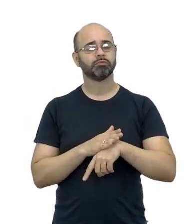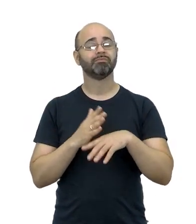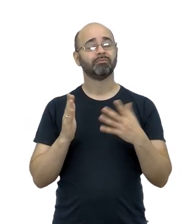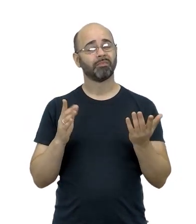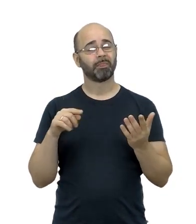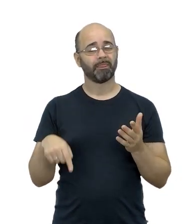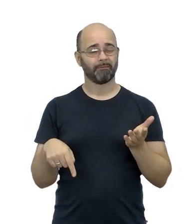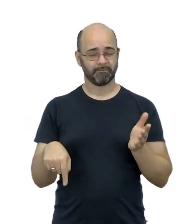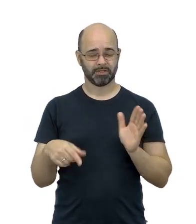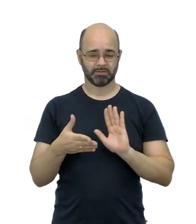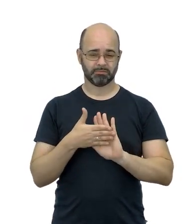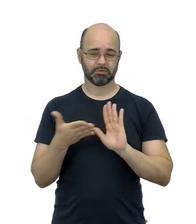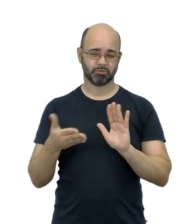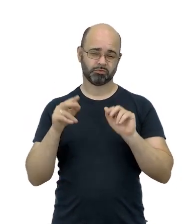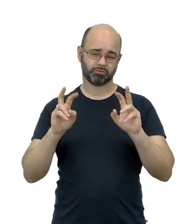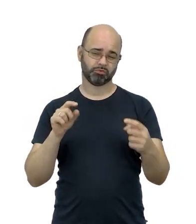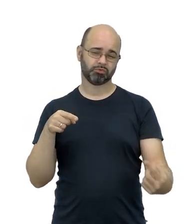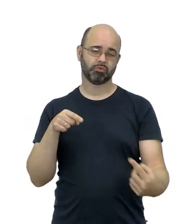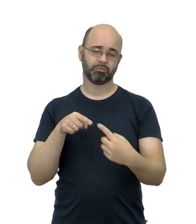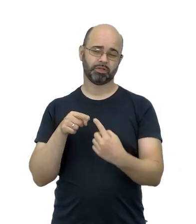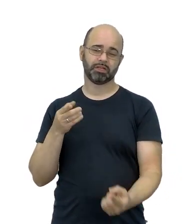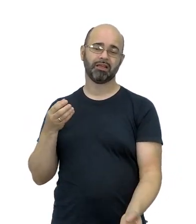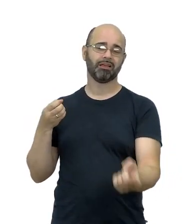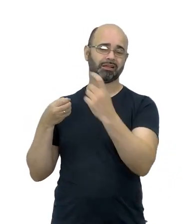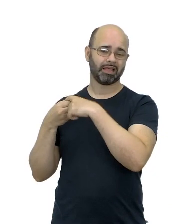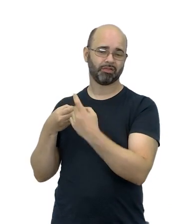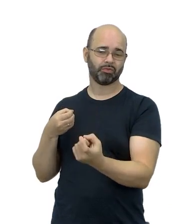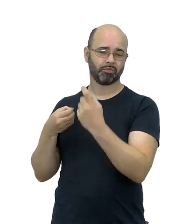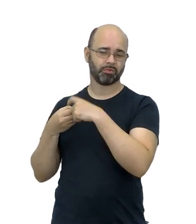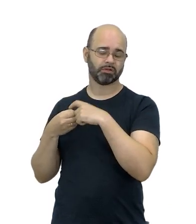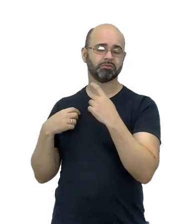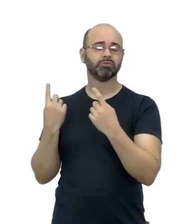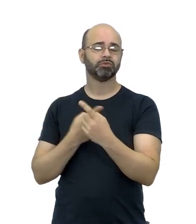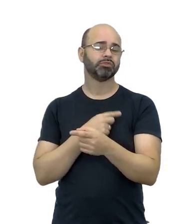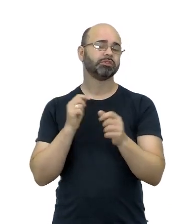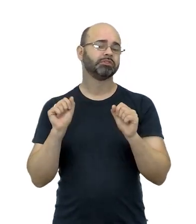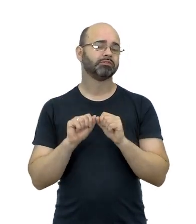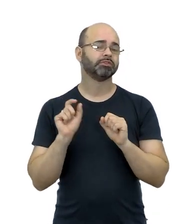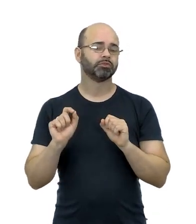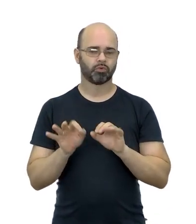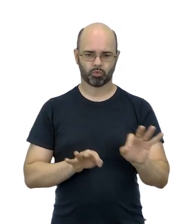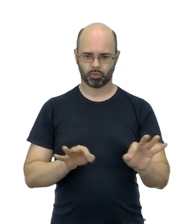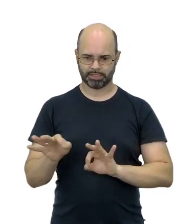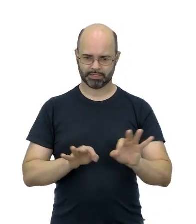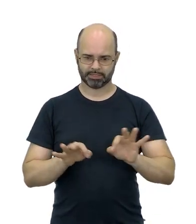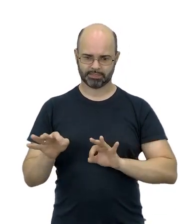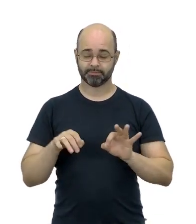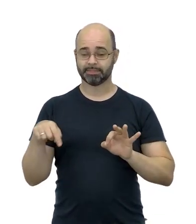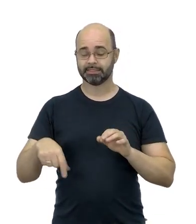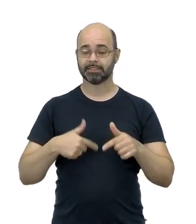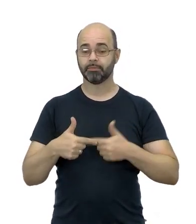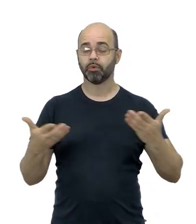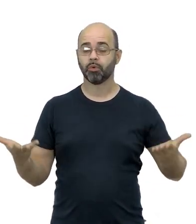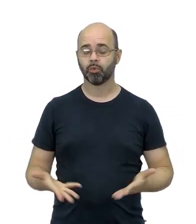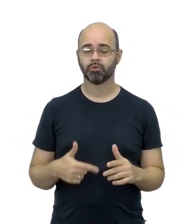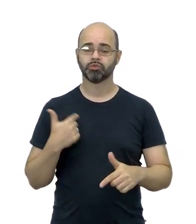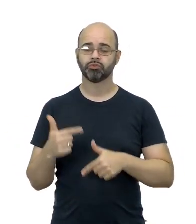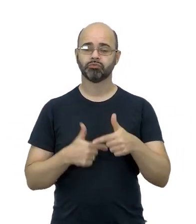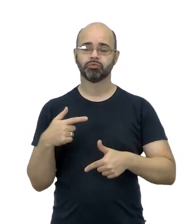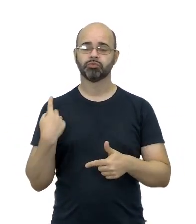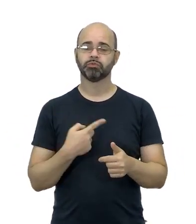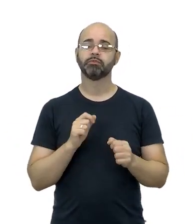de retomada, o que a gente fez em termos de organização para esse trabalho de hoje? A gente